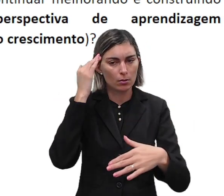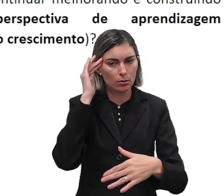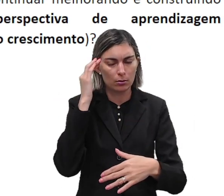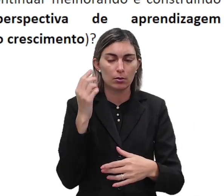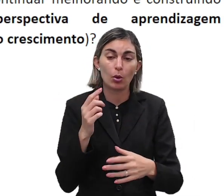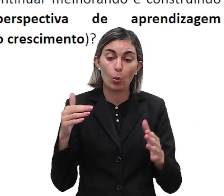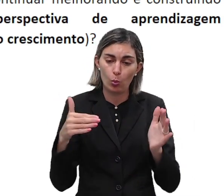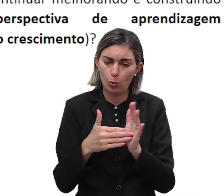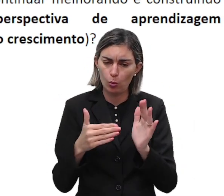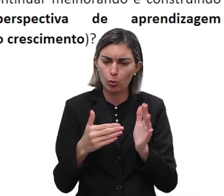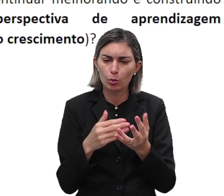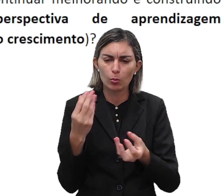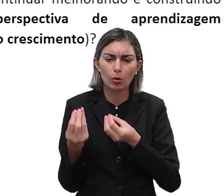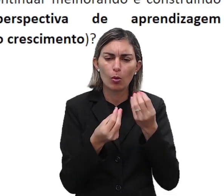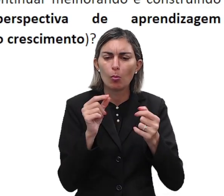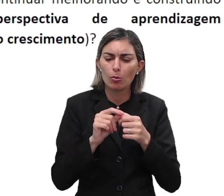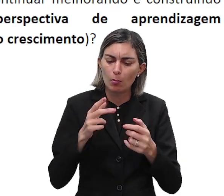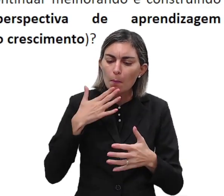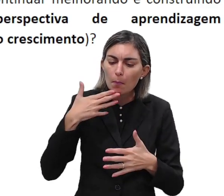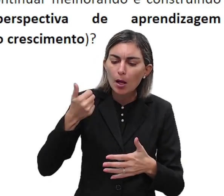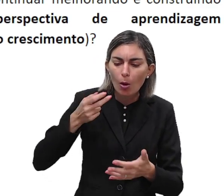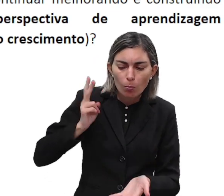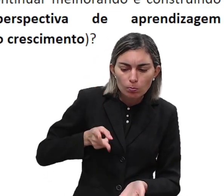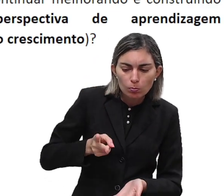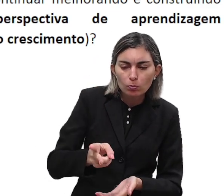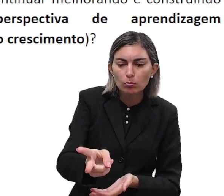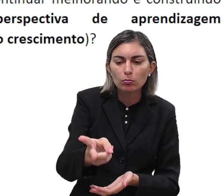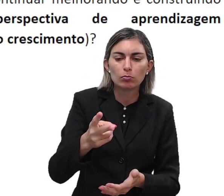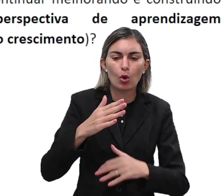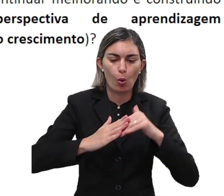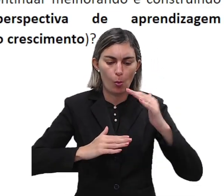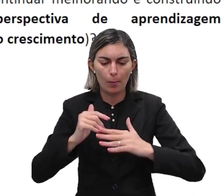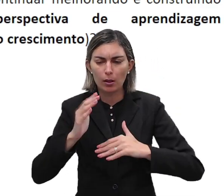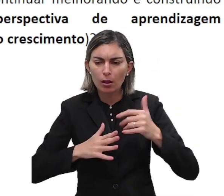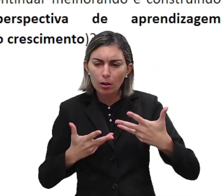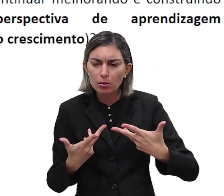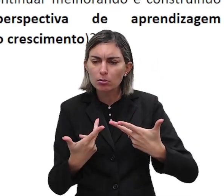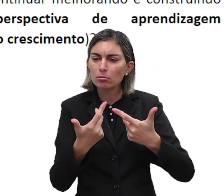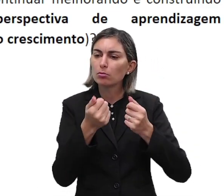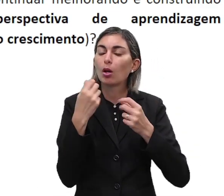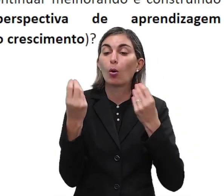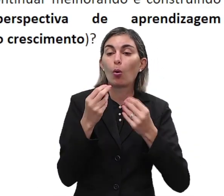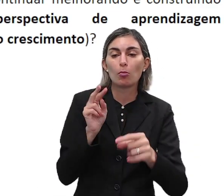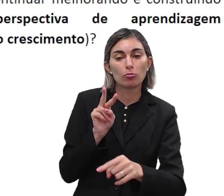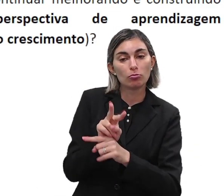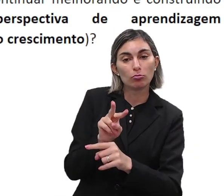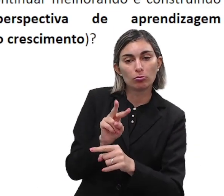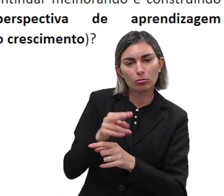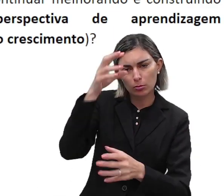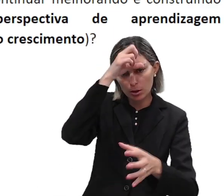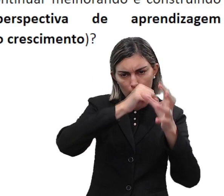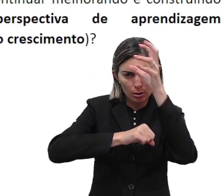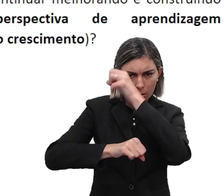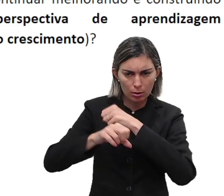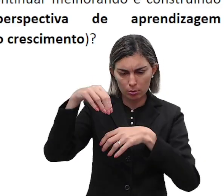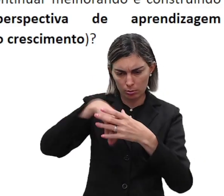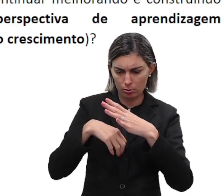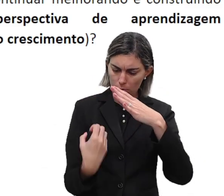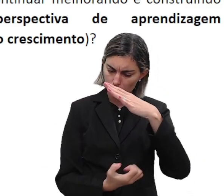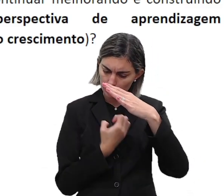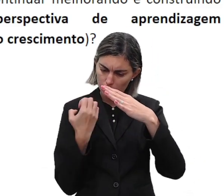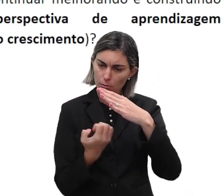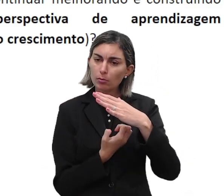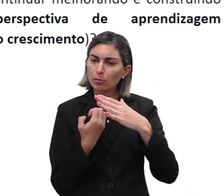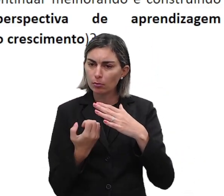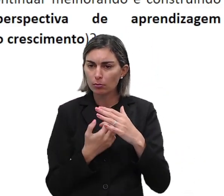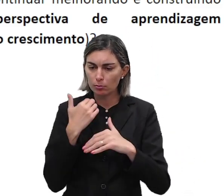e, por último, como podemos continuar melhorando e construindo competências, que ele chama de perspectiva de aprendizagem organizacional e